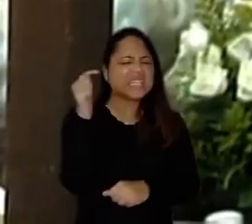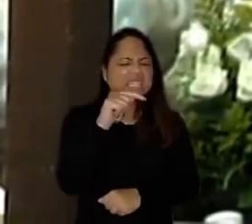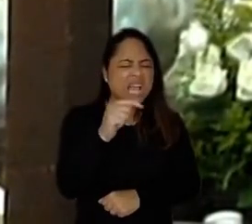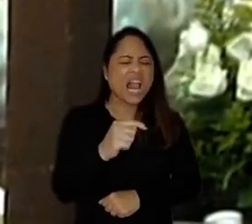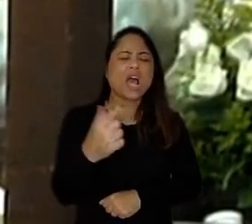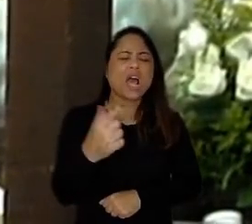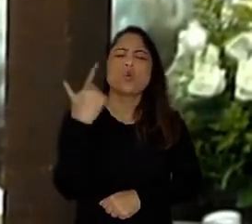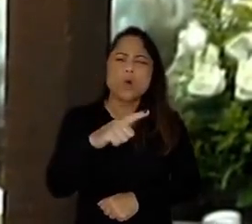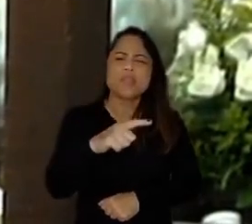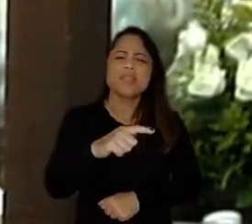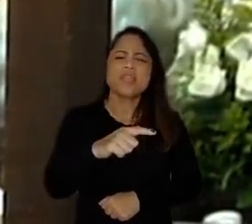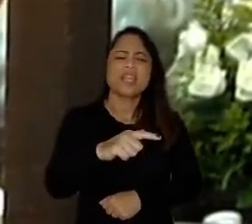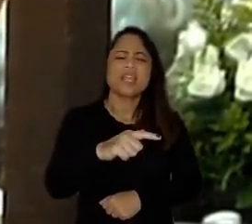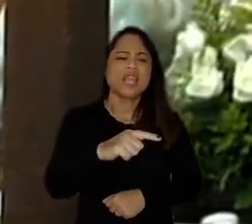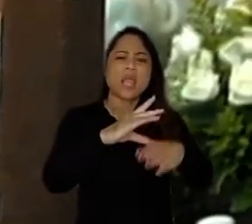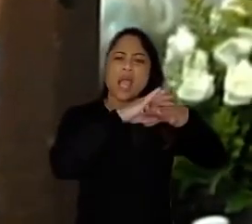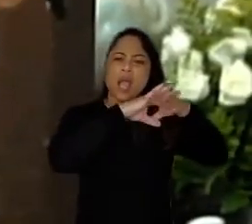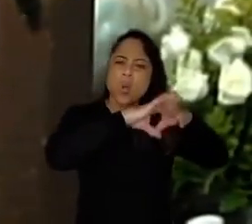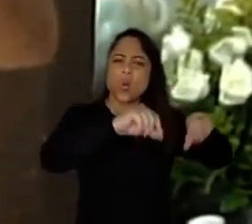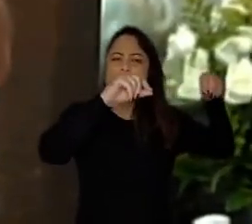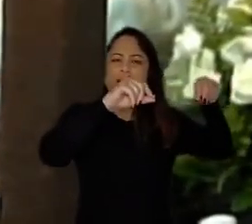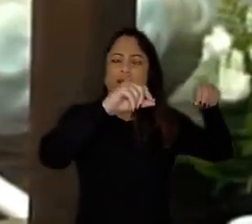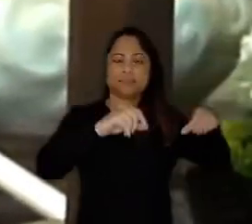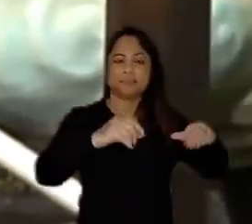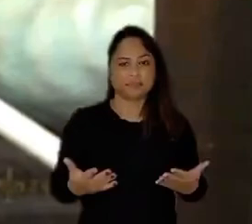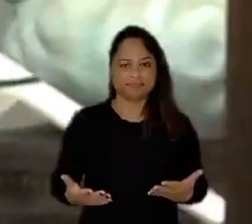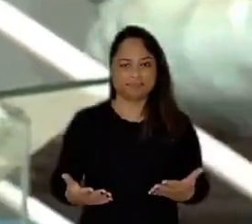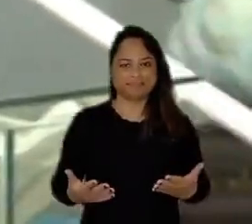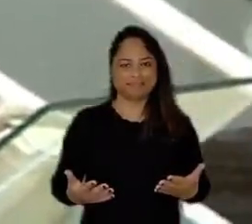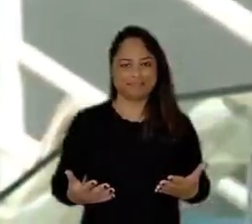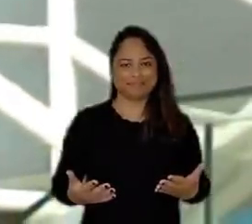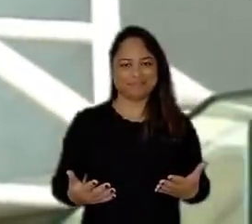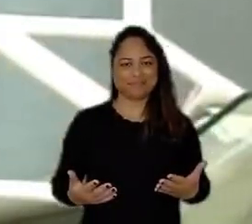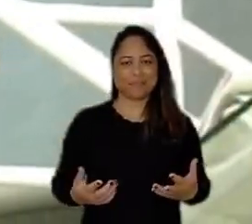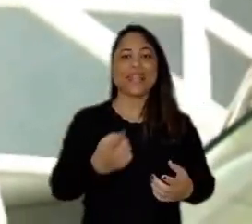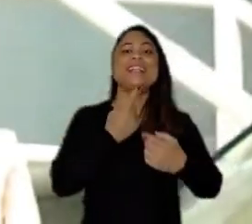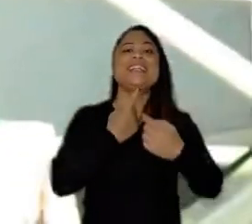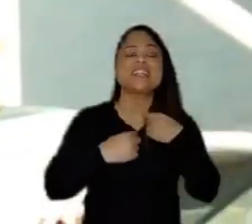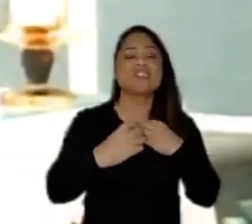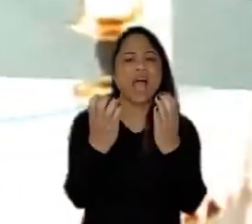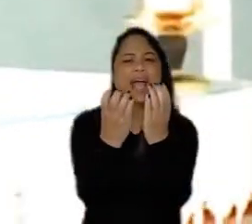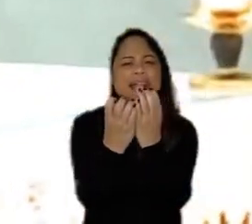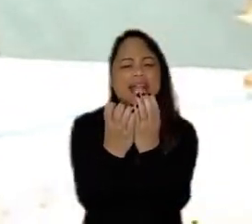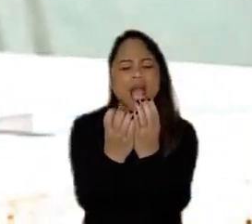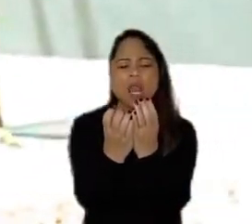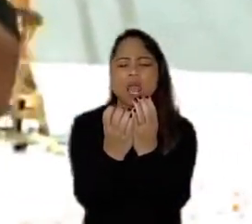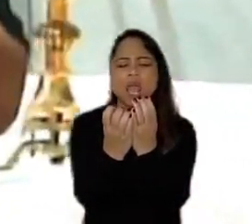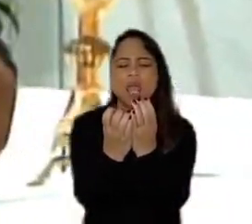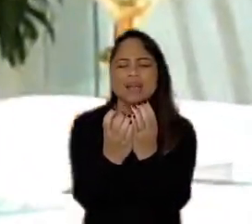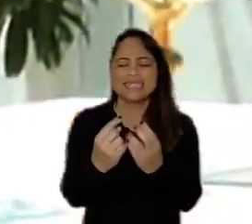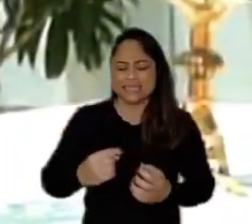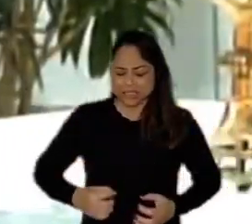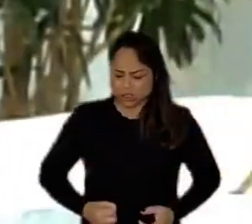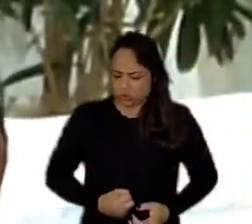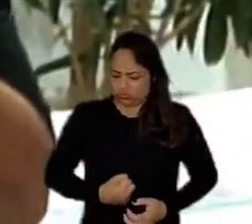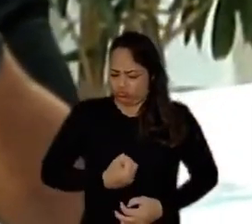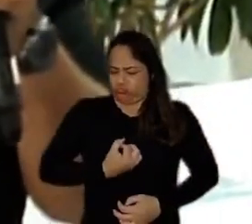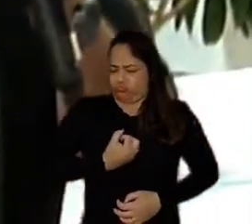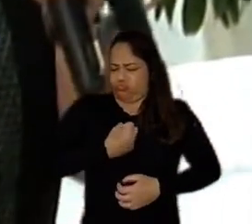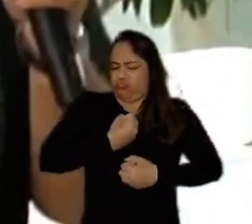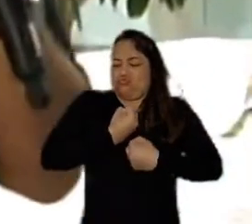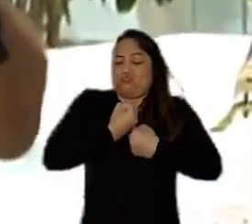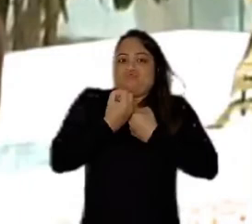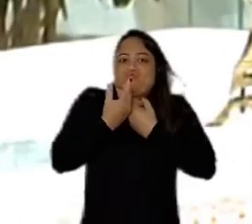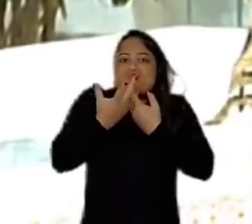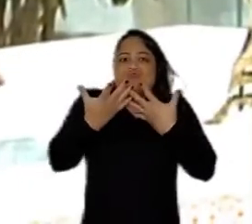vai sair do hospital. Expectativa é uma coisa que nasce no meio das entranhas. Você tem que ter